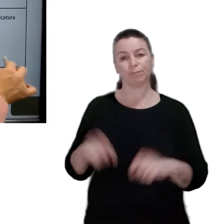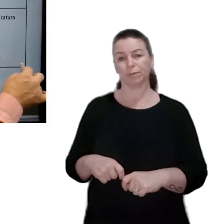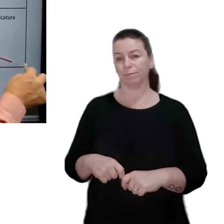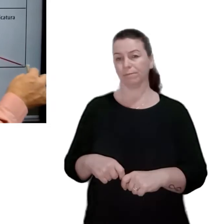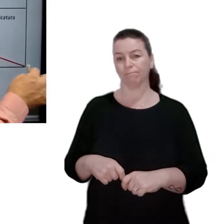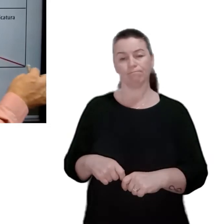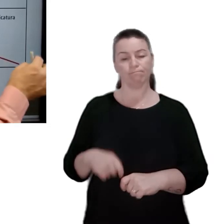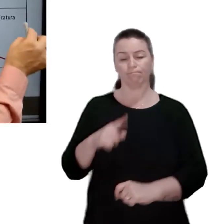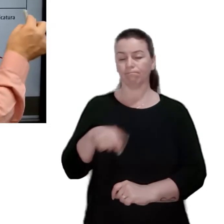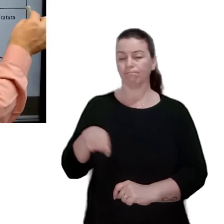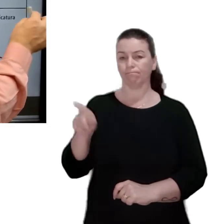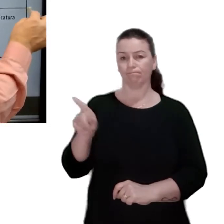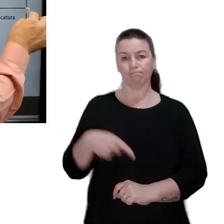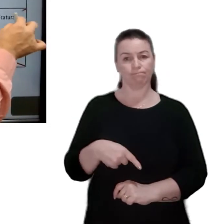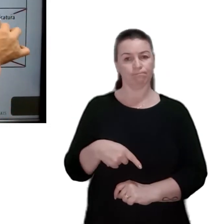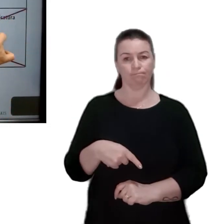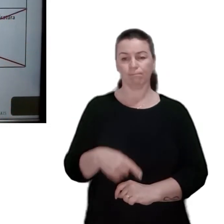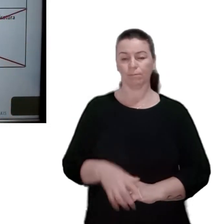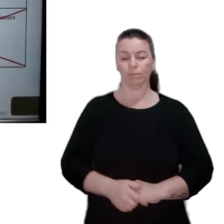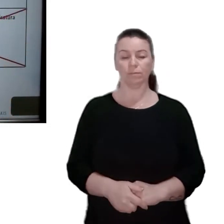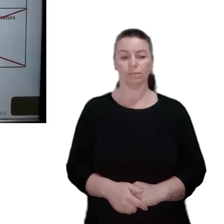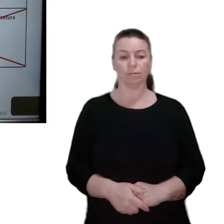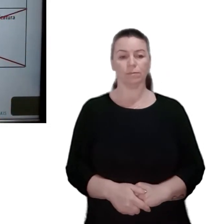ser descartada.